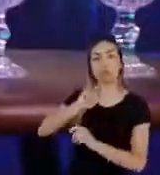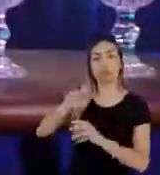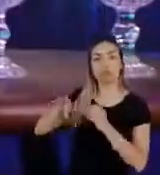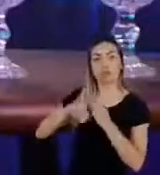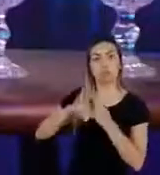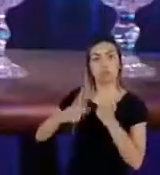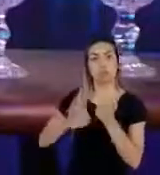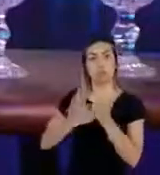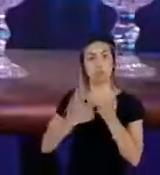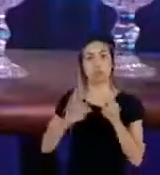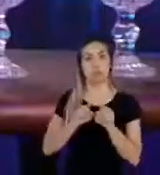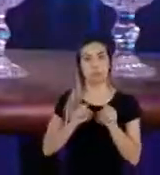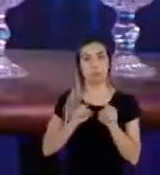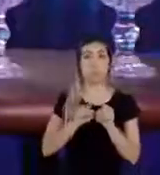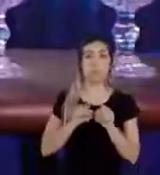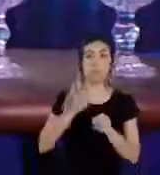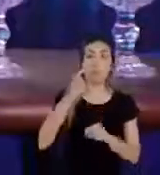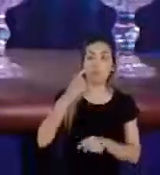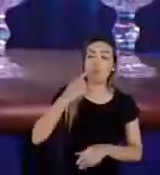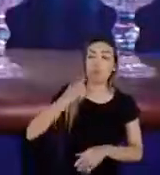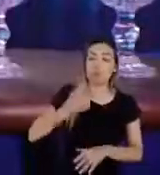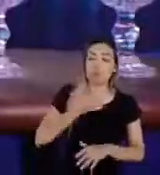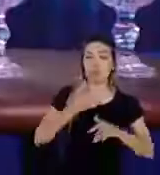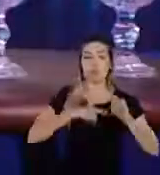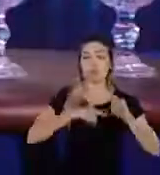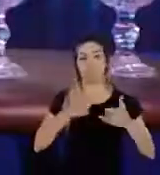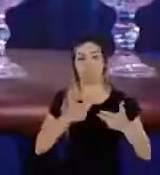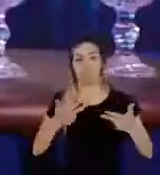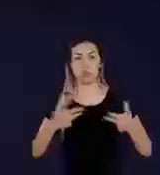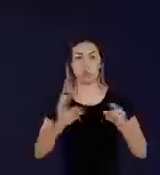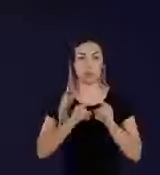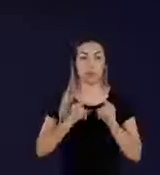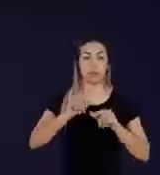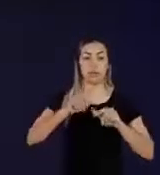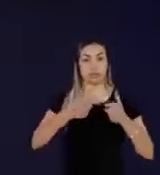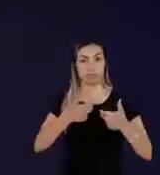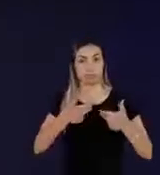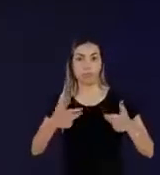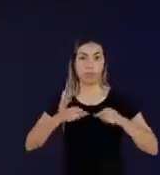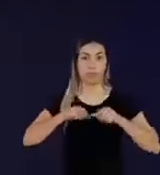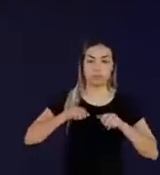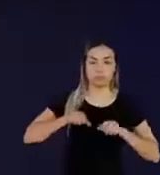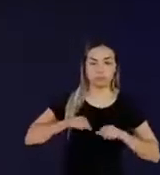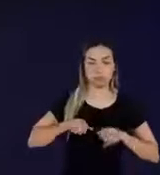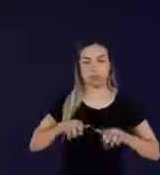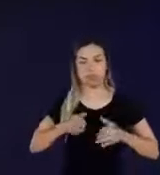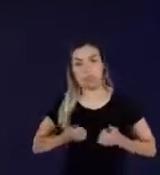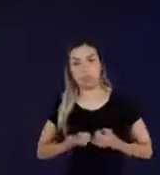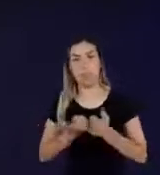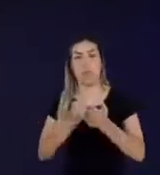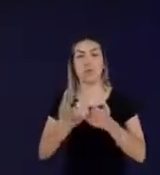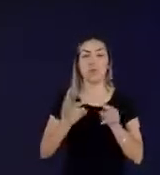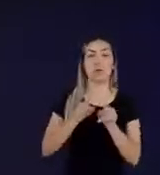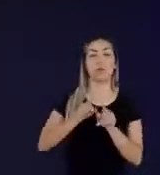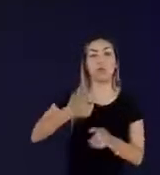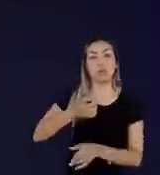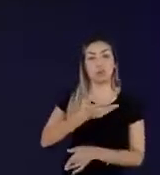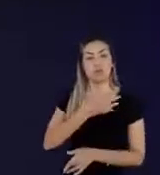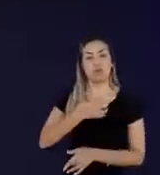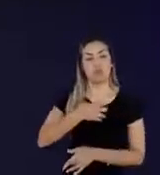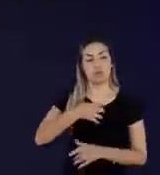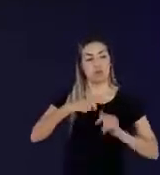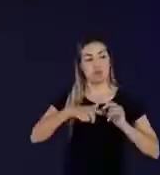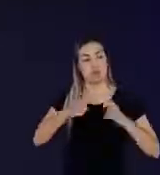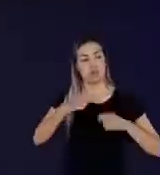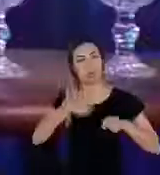com vistas a novos produtos e serviços, inclusive novos modelos de negócios que podem surgir com essa